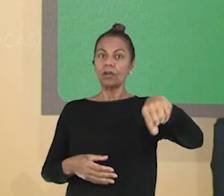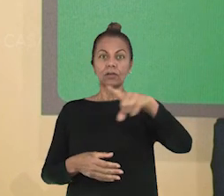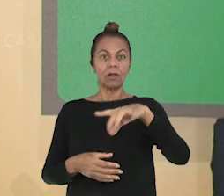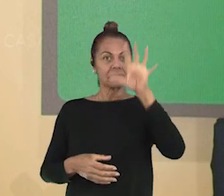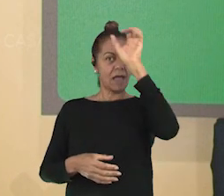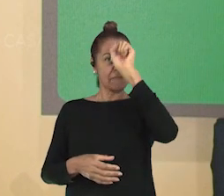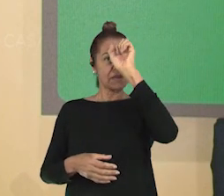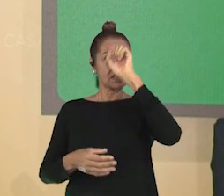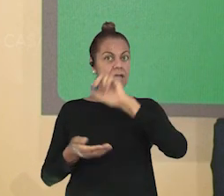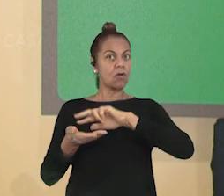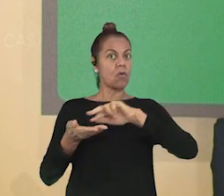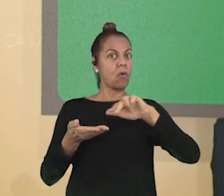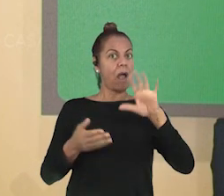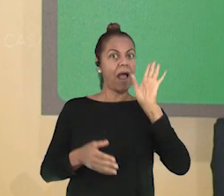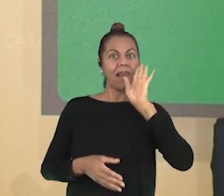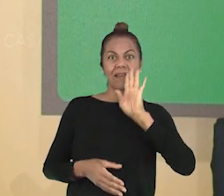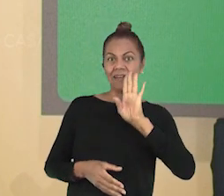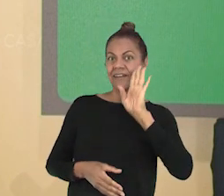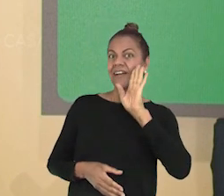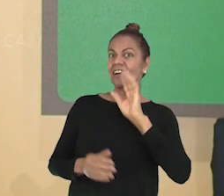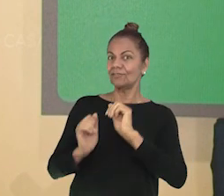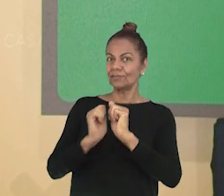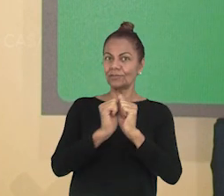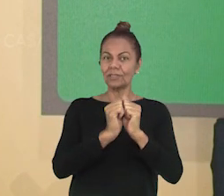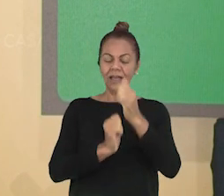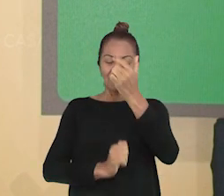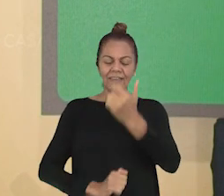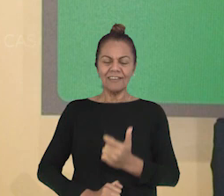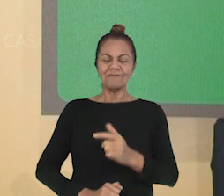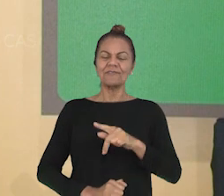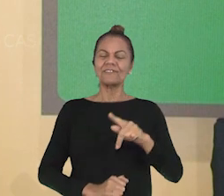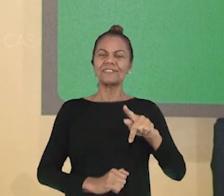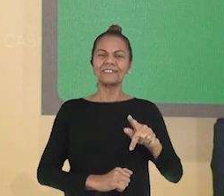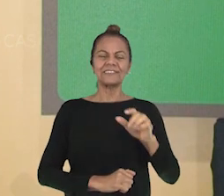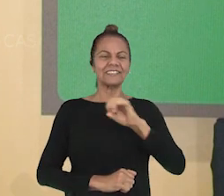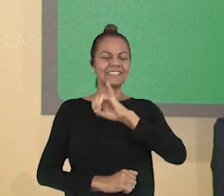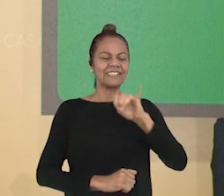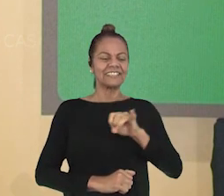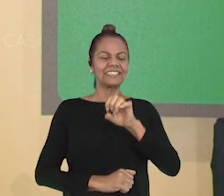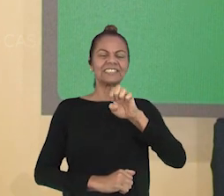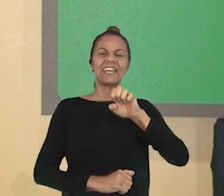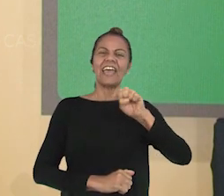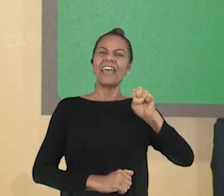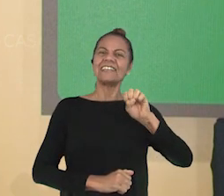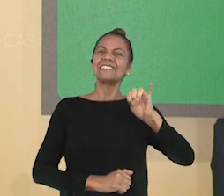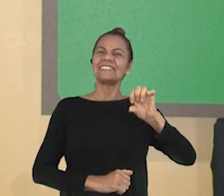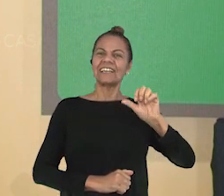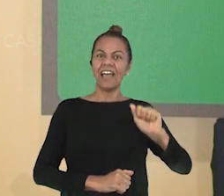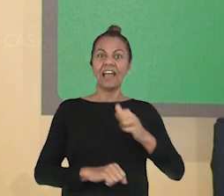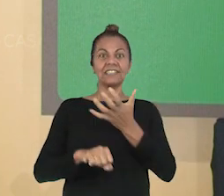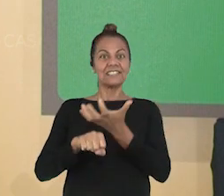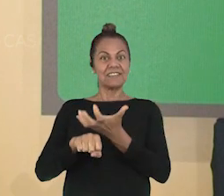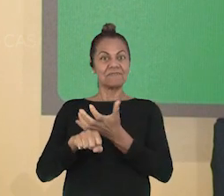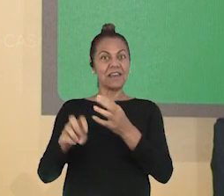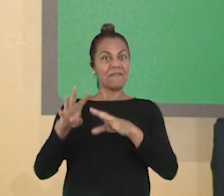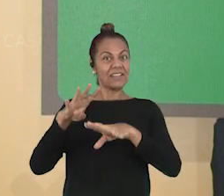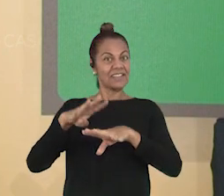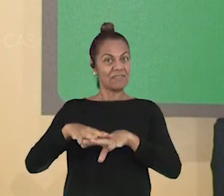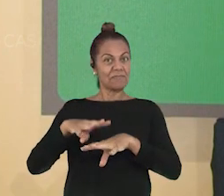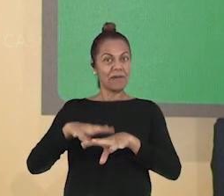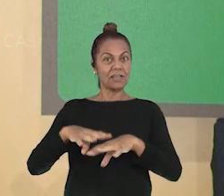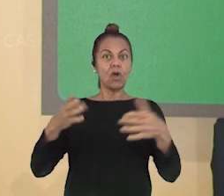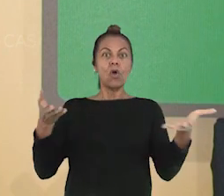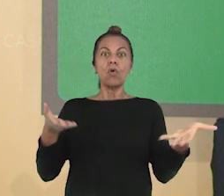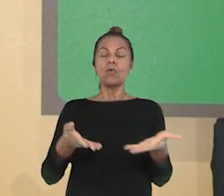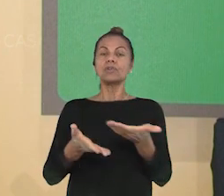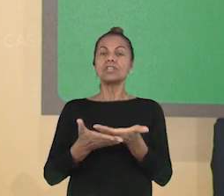divertido e vamos aprender muitas coisas legais juntos. Eu sou a professora Jéssica, de Matemática, e hoje teremos uma